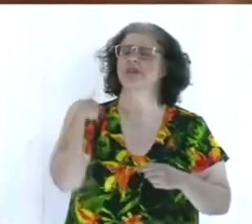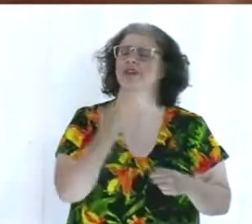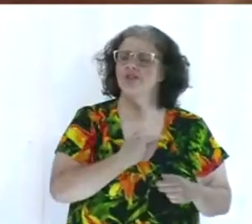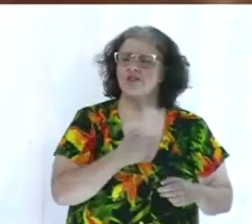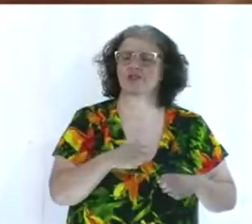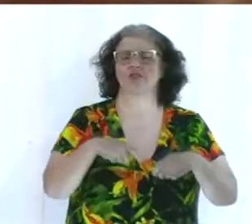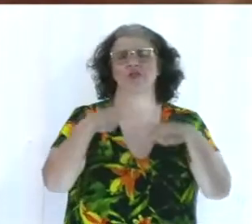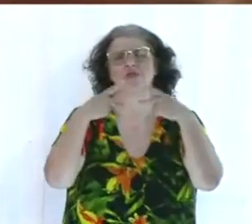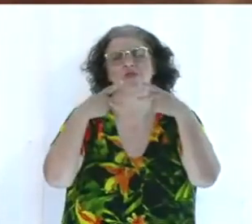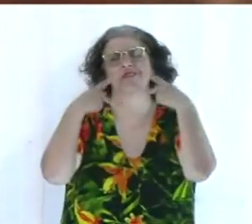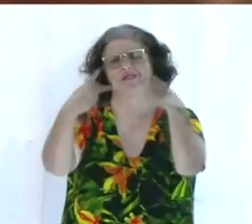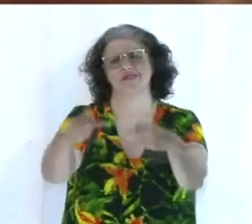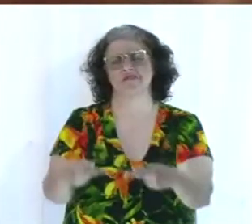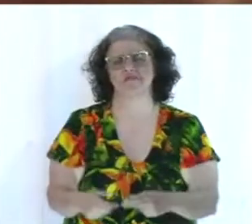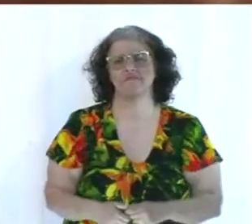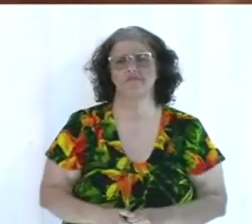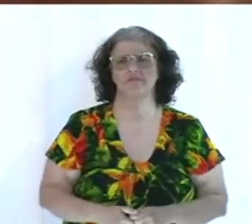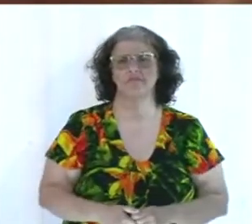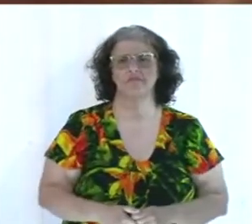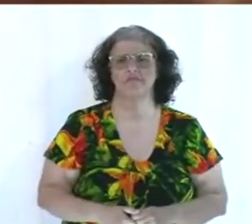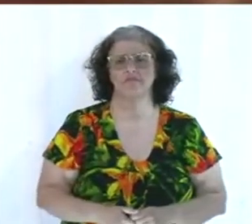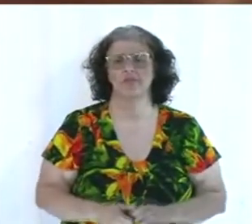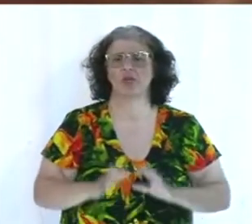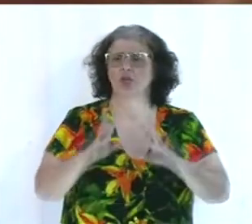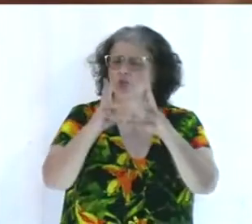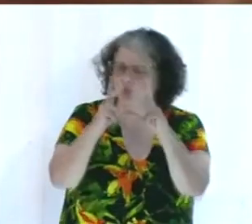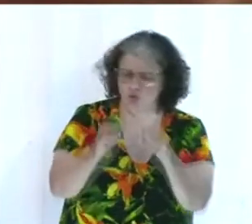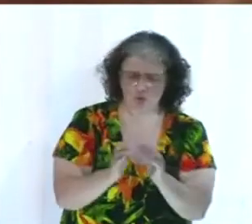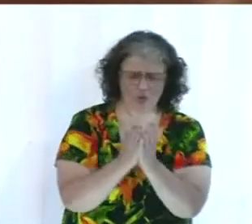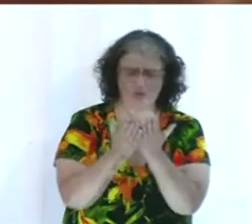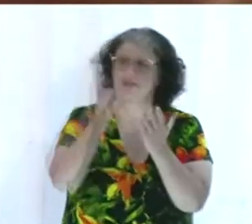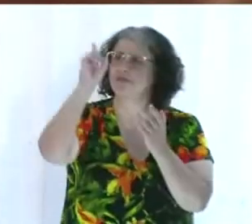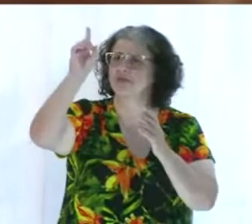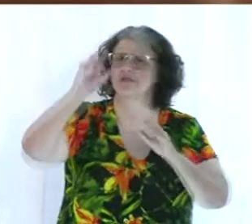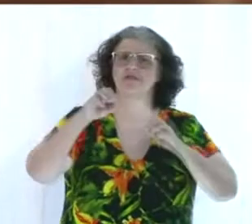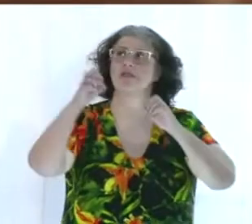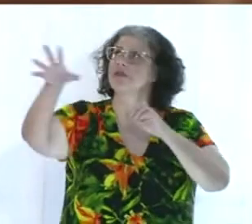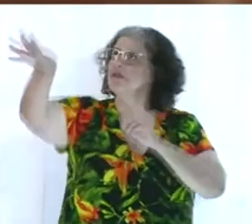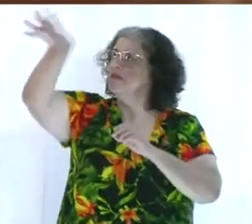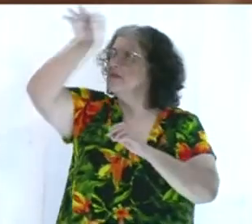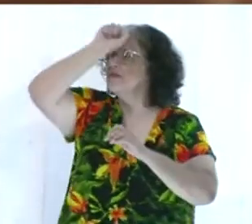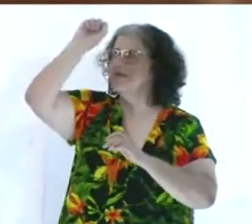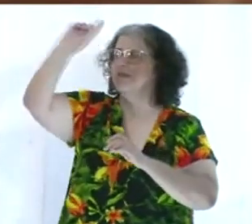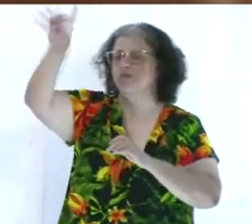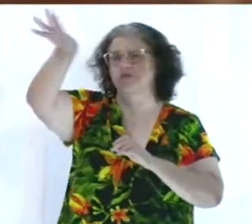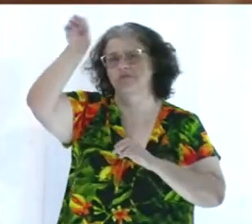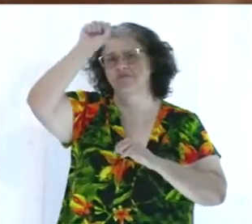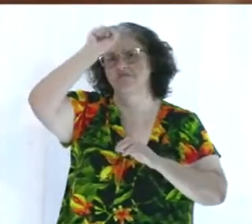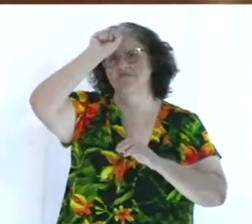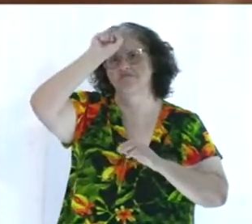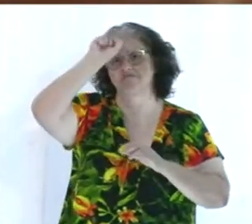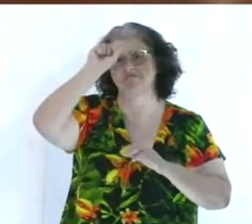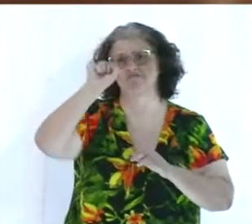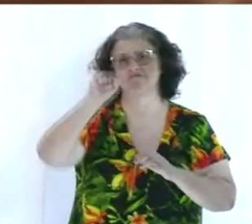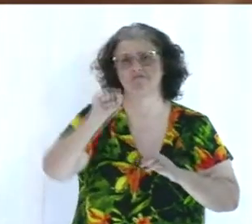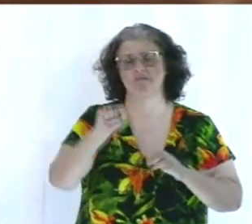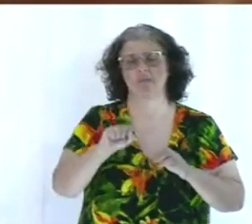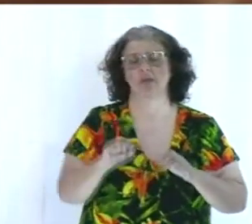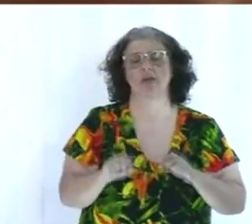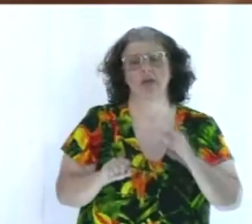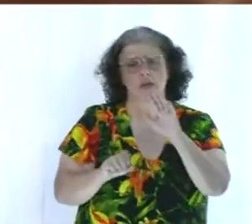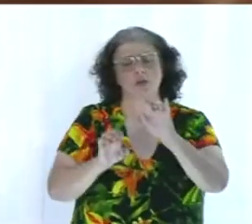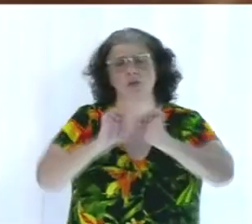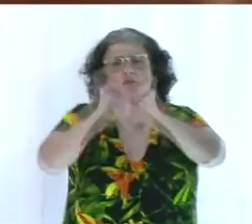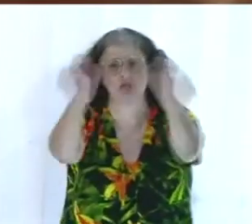toda a Escritura é inspirada por Deus. Mas há um evangelho que está sendo pregado por aí, diferente. O evangelho